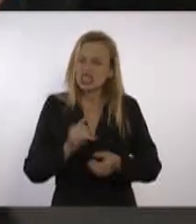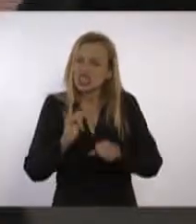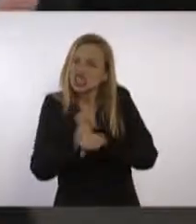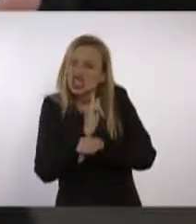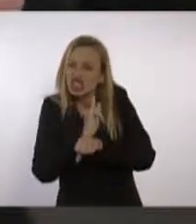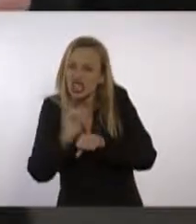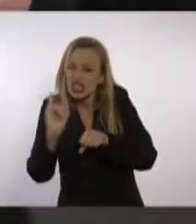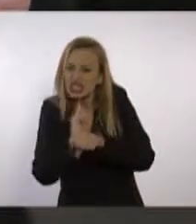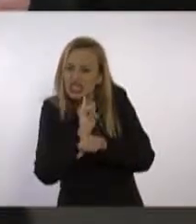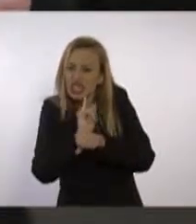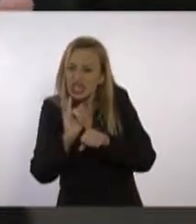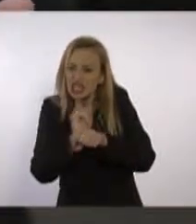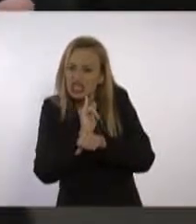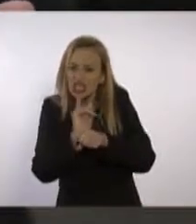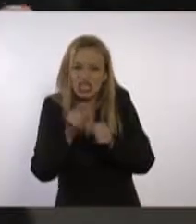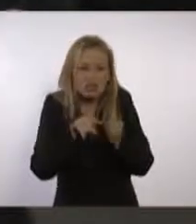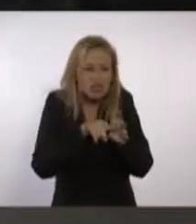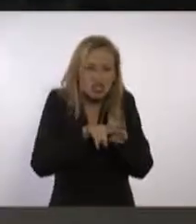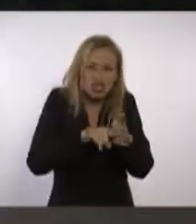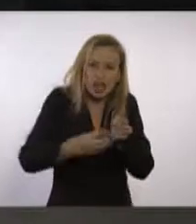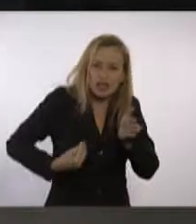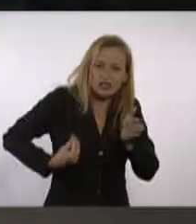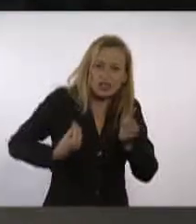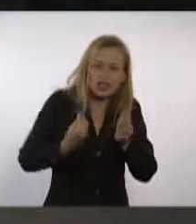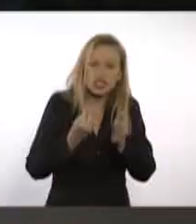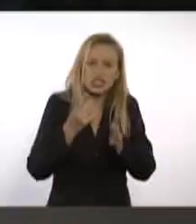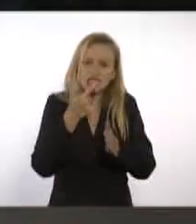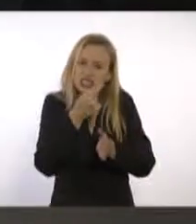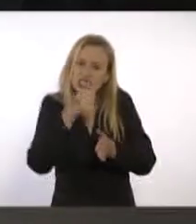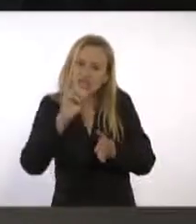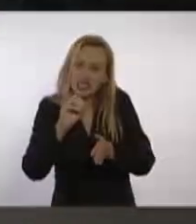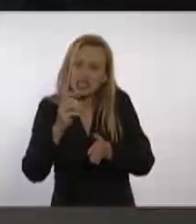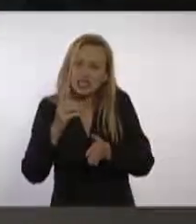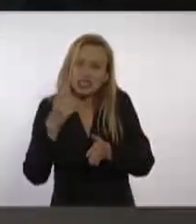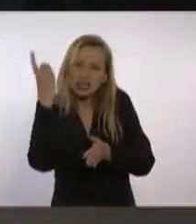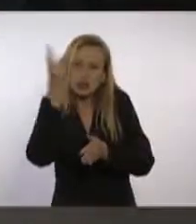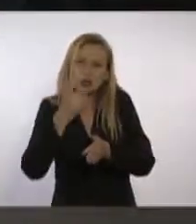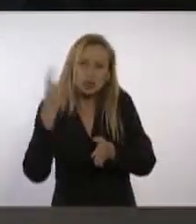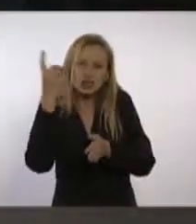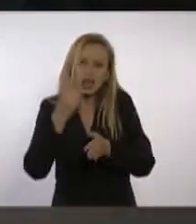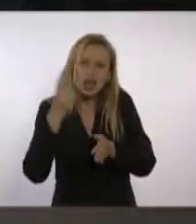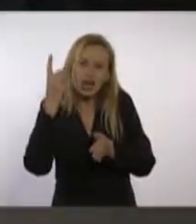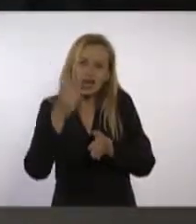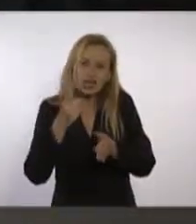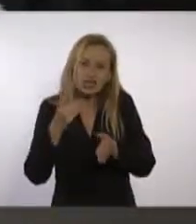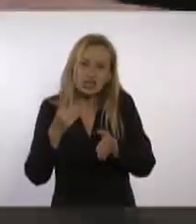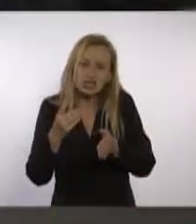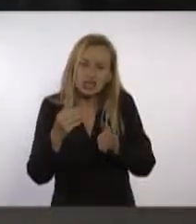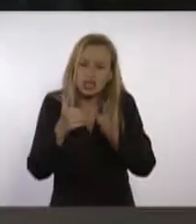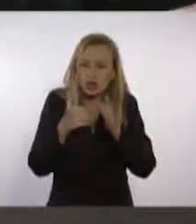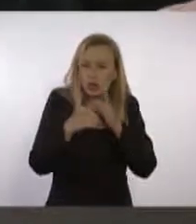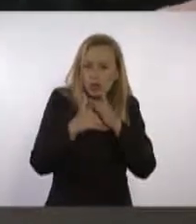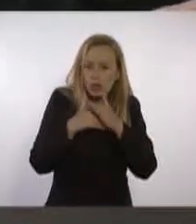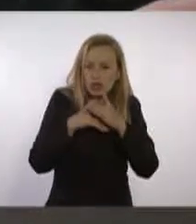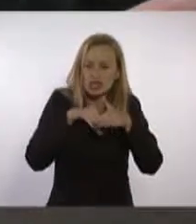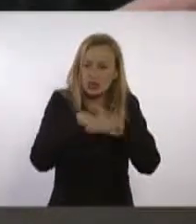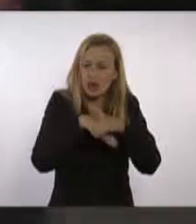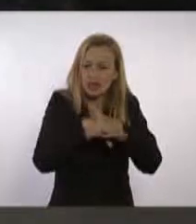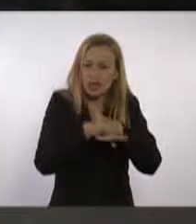70 deputados e que tem esses dossiês serem atualizados